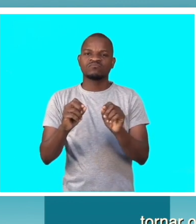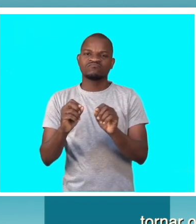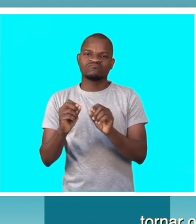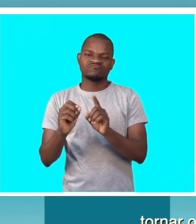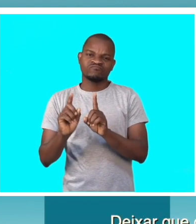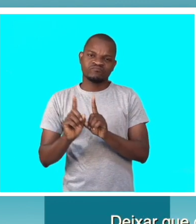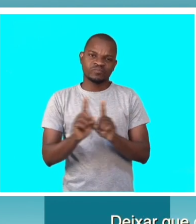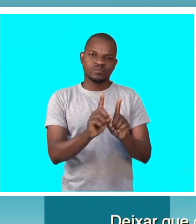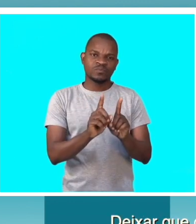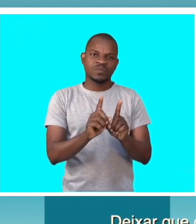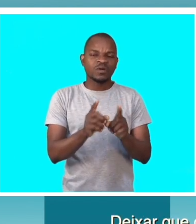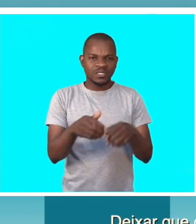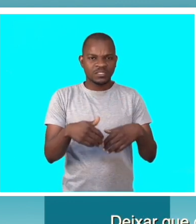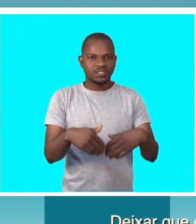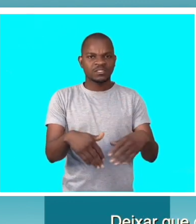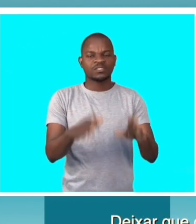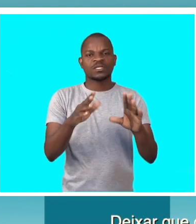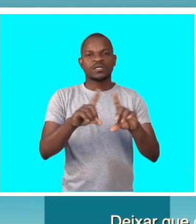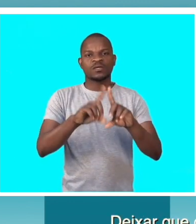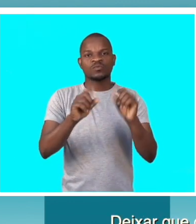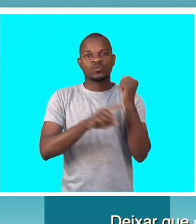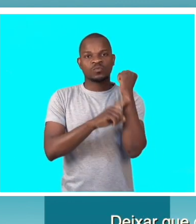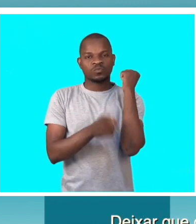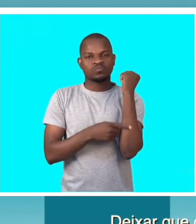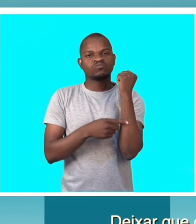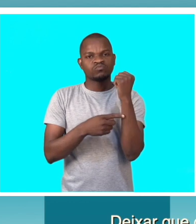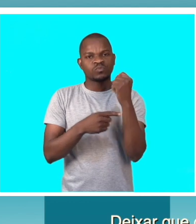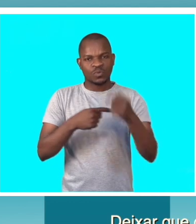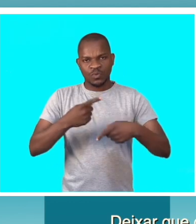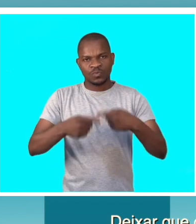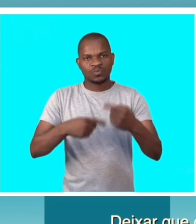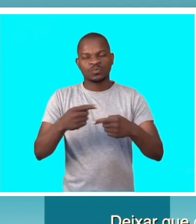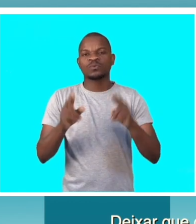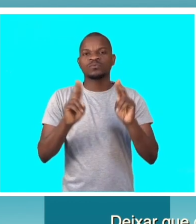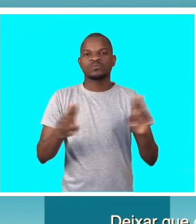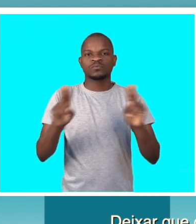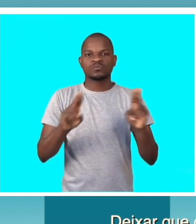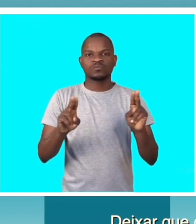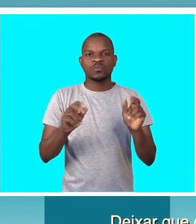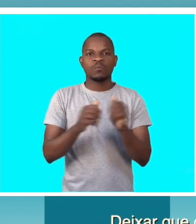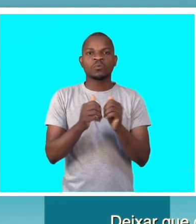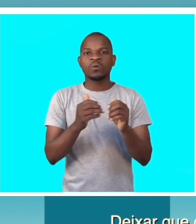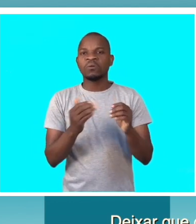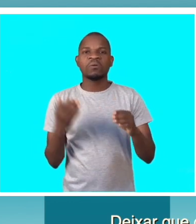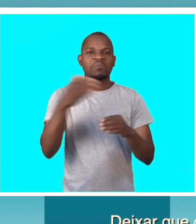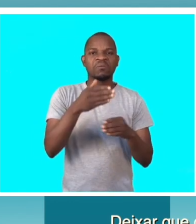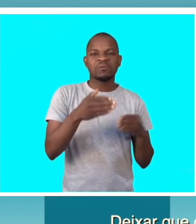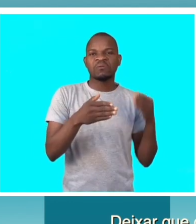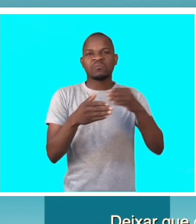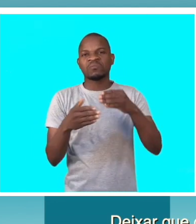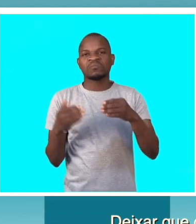possível. Deixar que o processo fisiológico do parto ocorra naturalmente, sem muitas